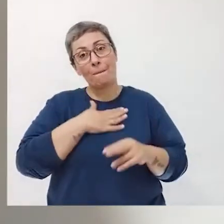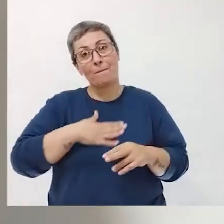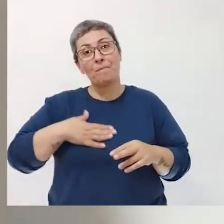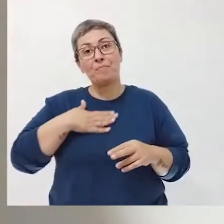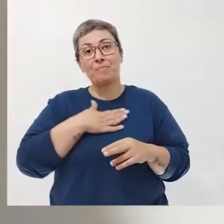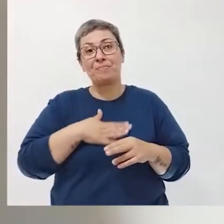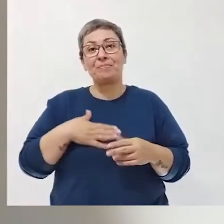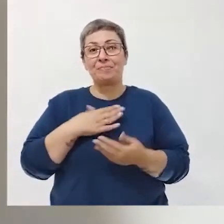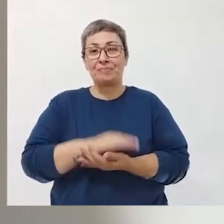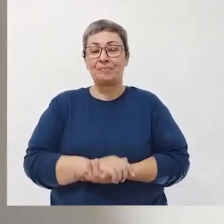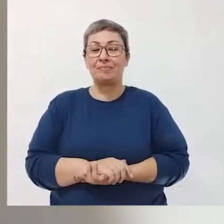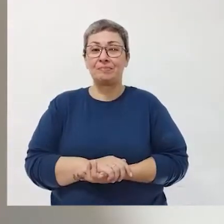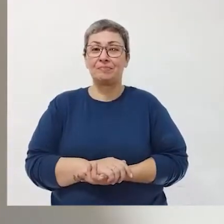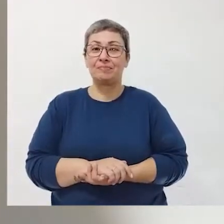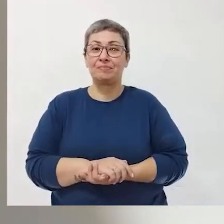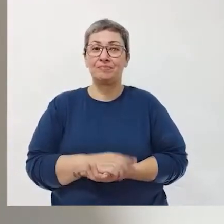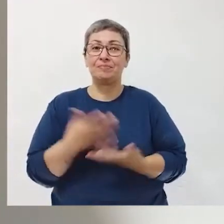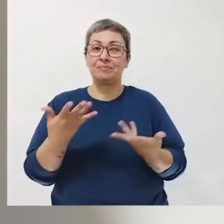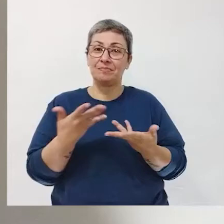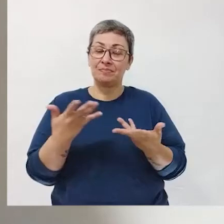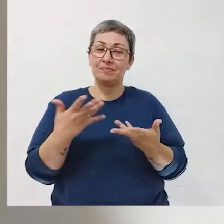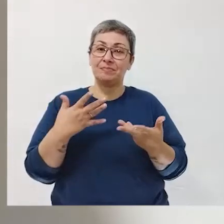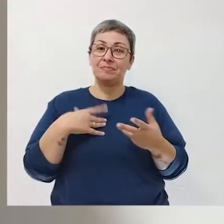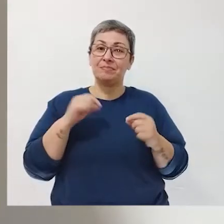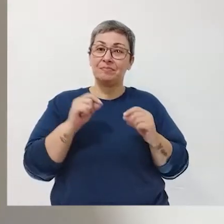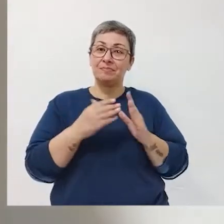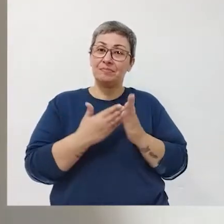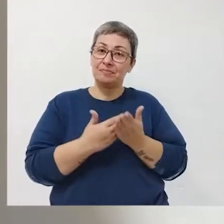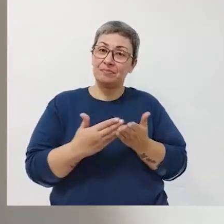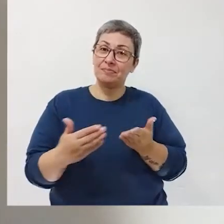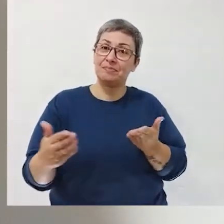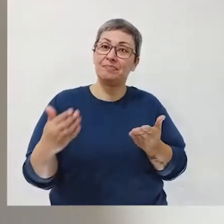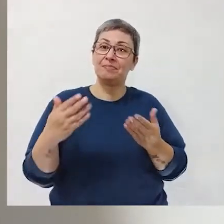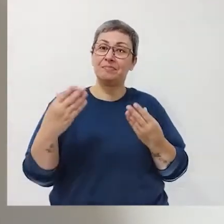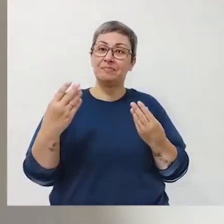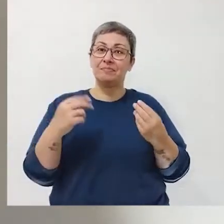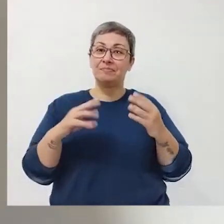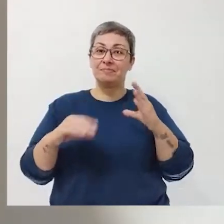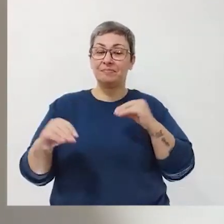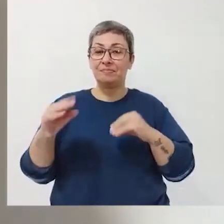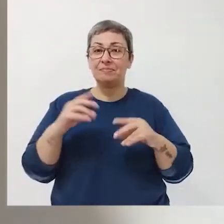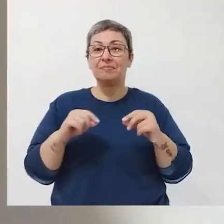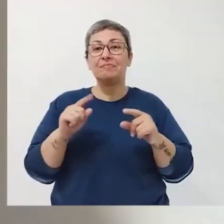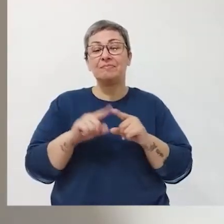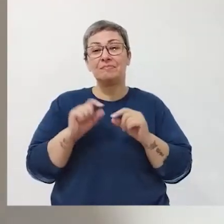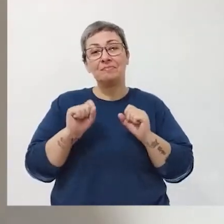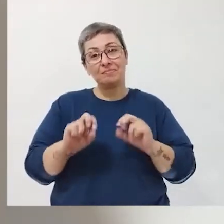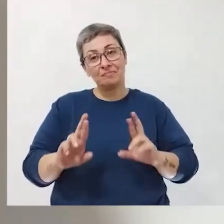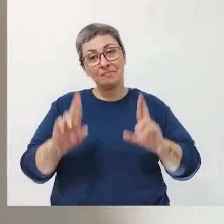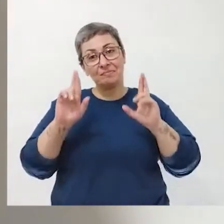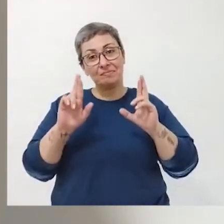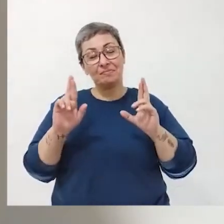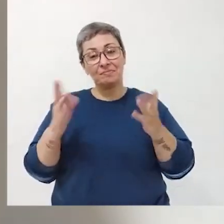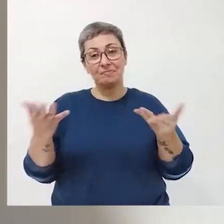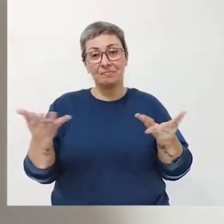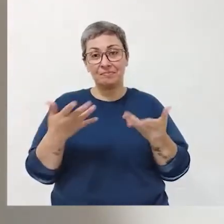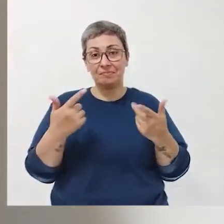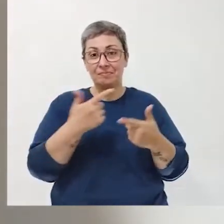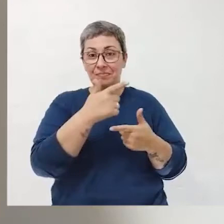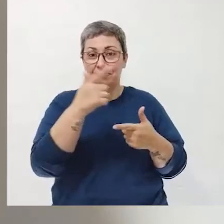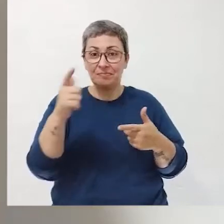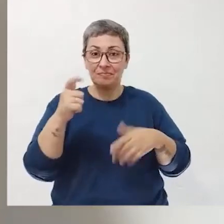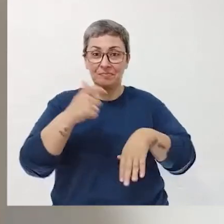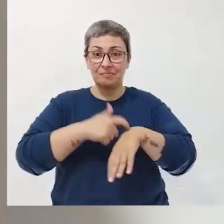tenham gostado. Esse é o nosso início de conversa. Espero poder estar aqui em